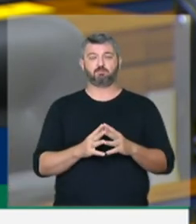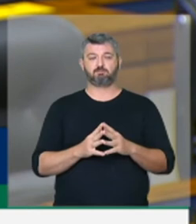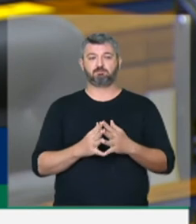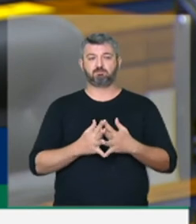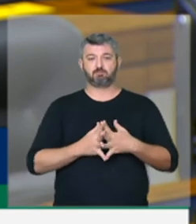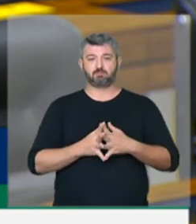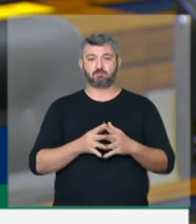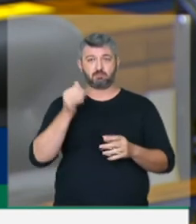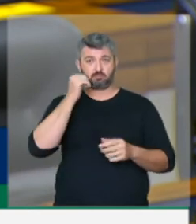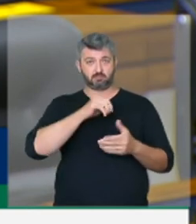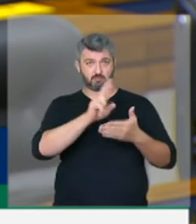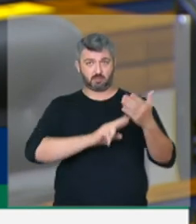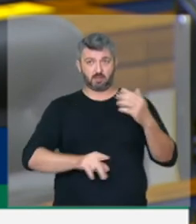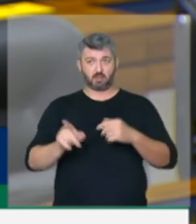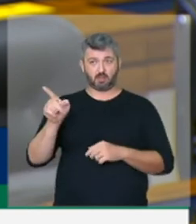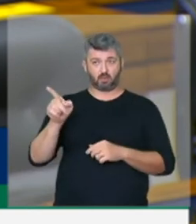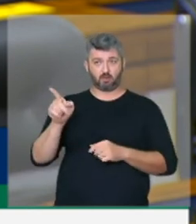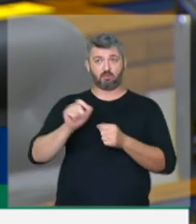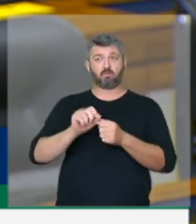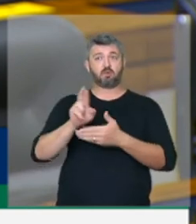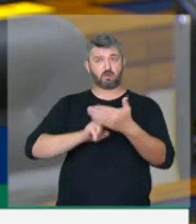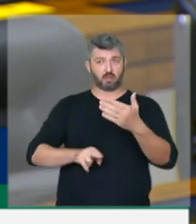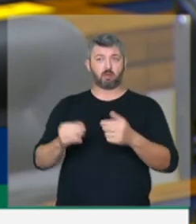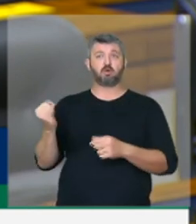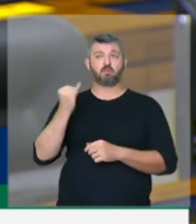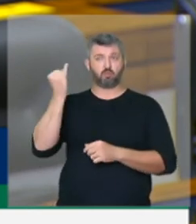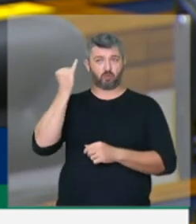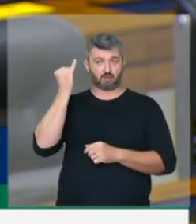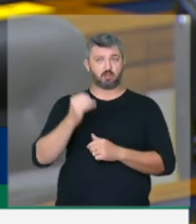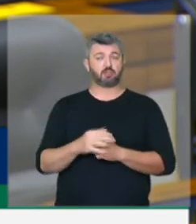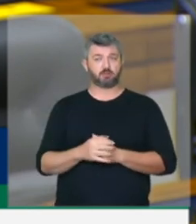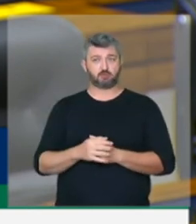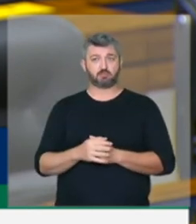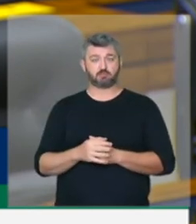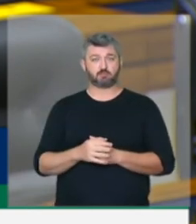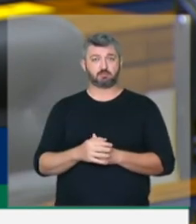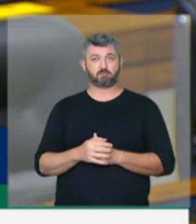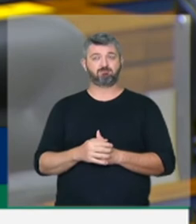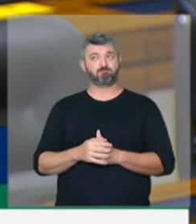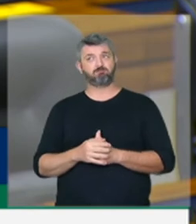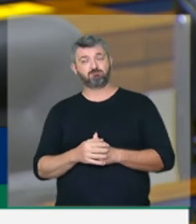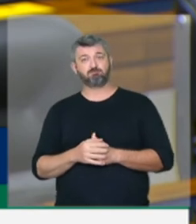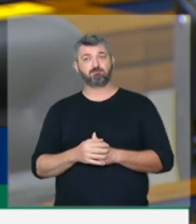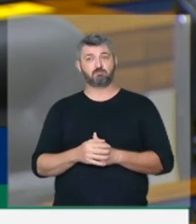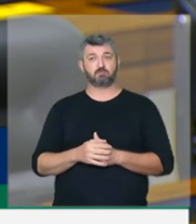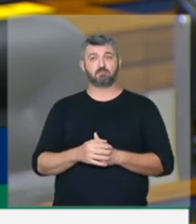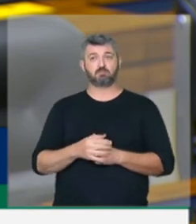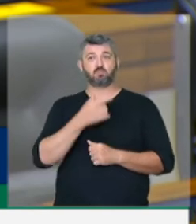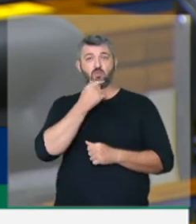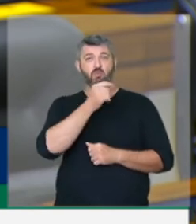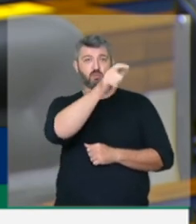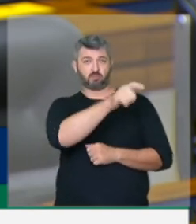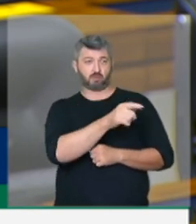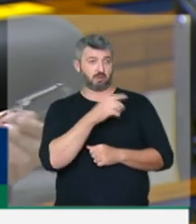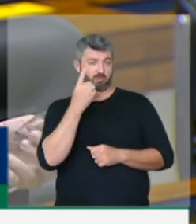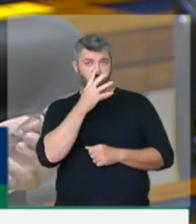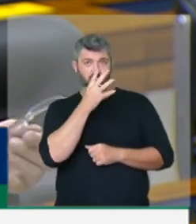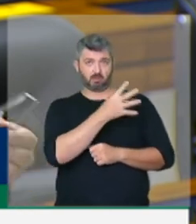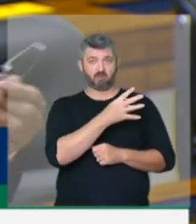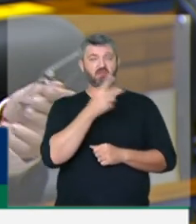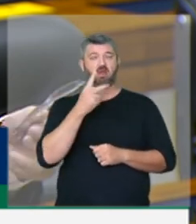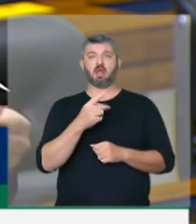A relatora fez um parecer importante que o deputado acusado